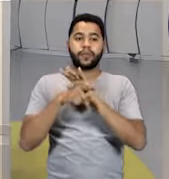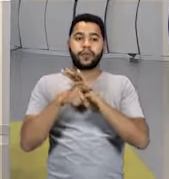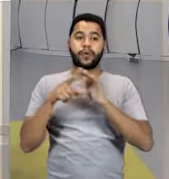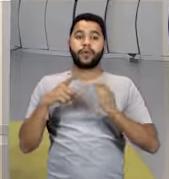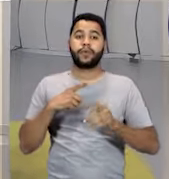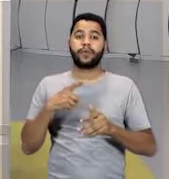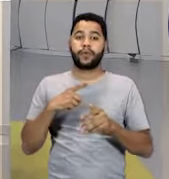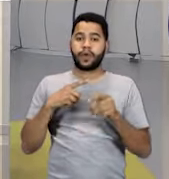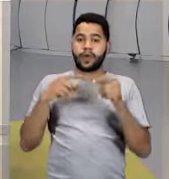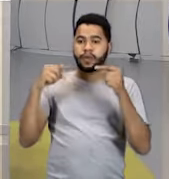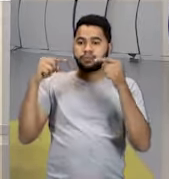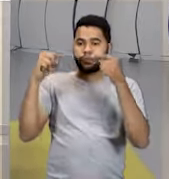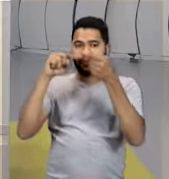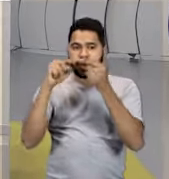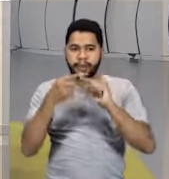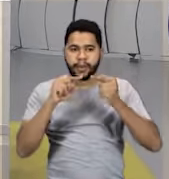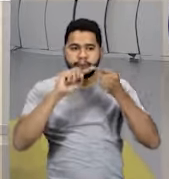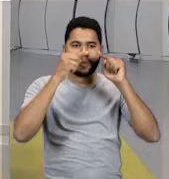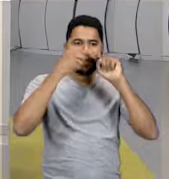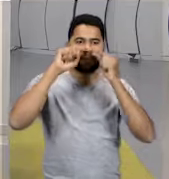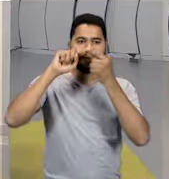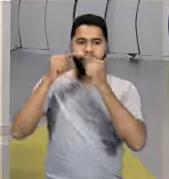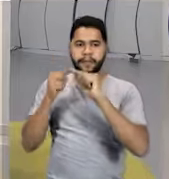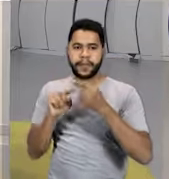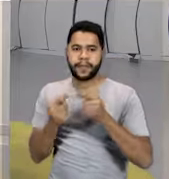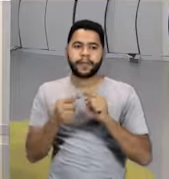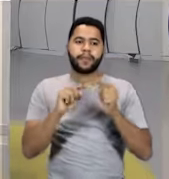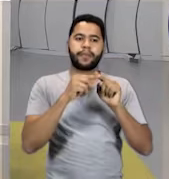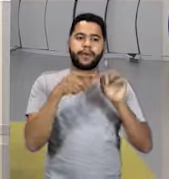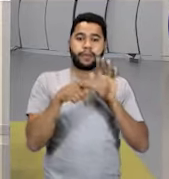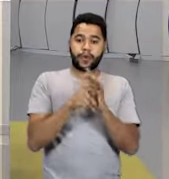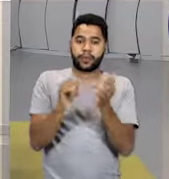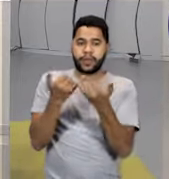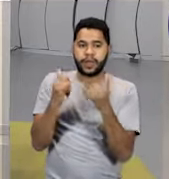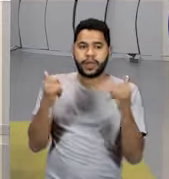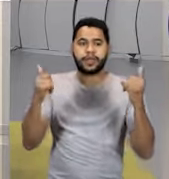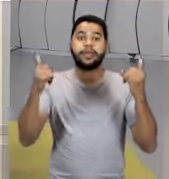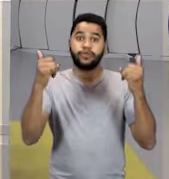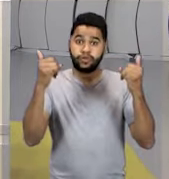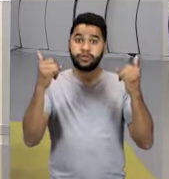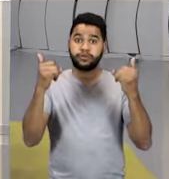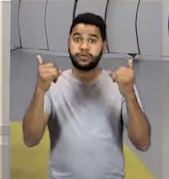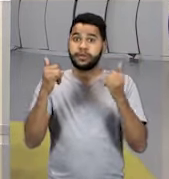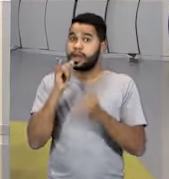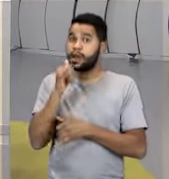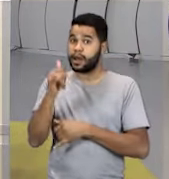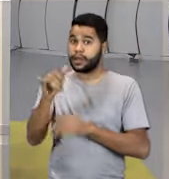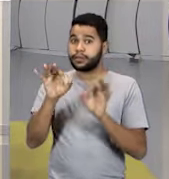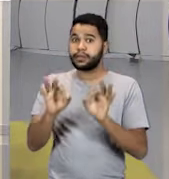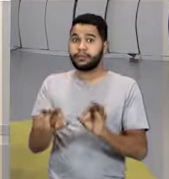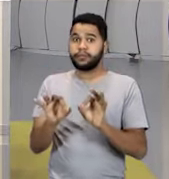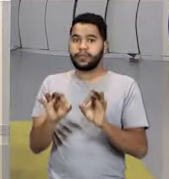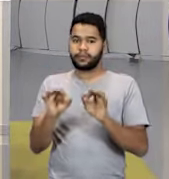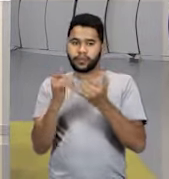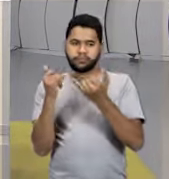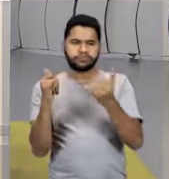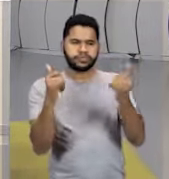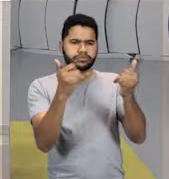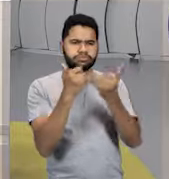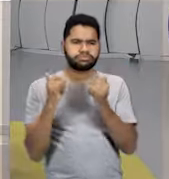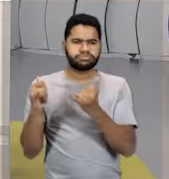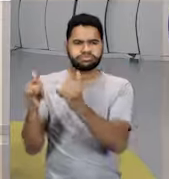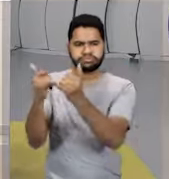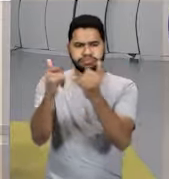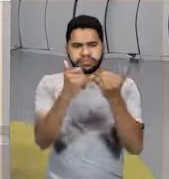porque ele faz uma ligação passando energia elétrica mesmo, de uma célula para outra.